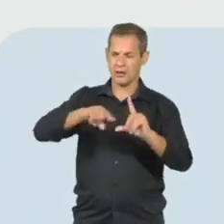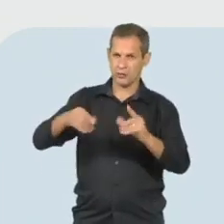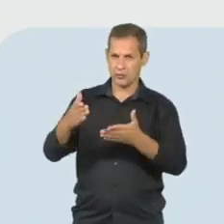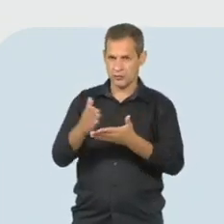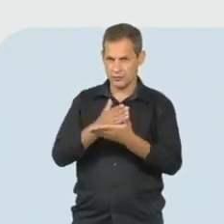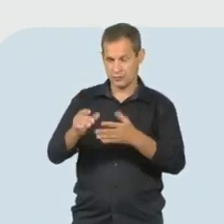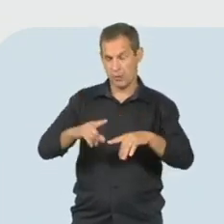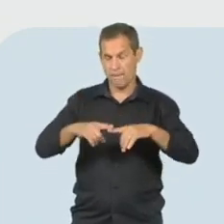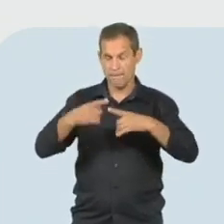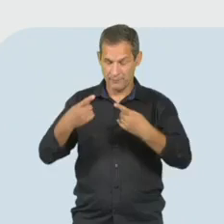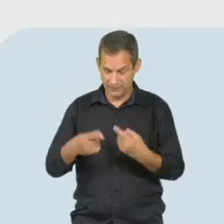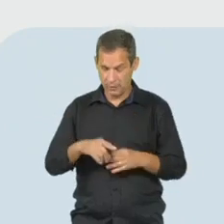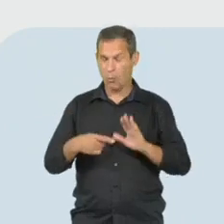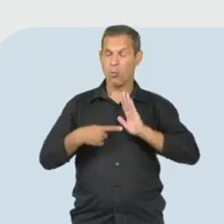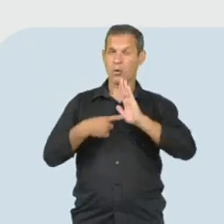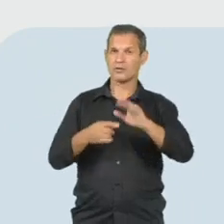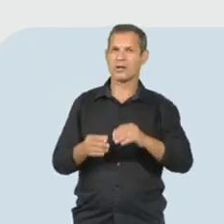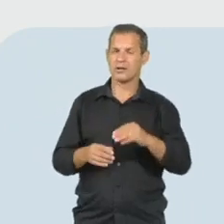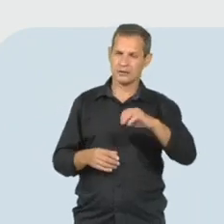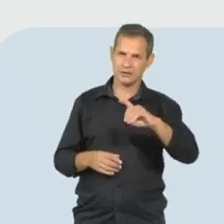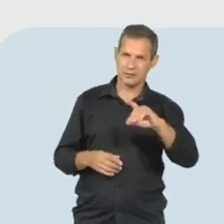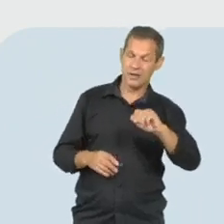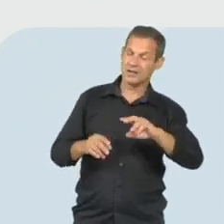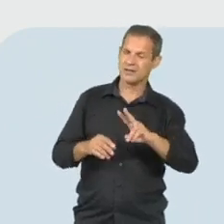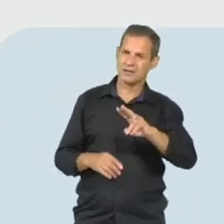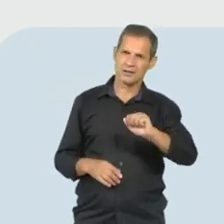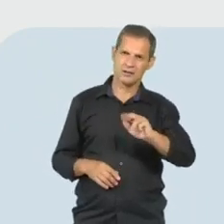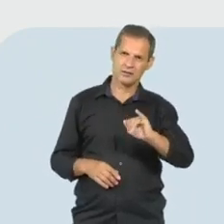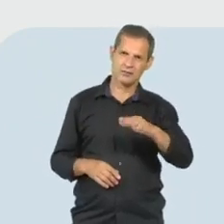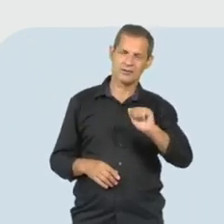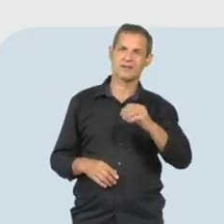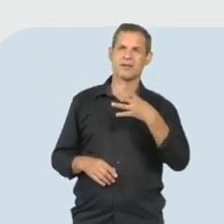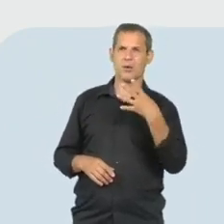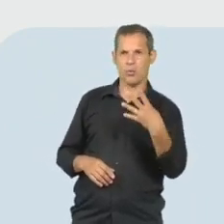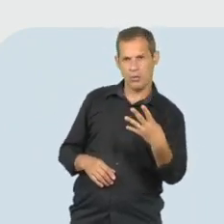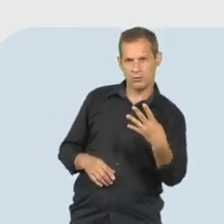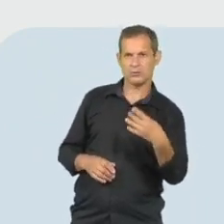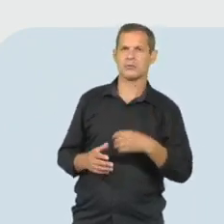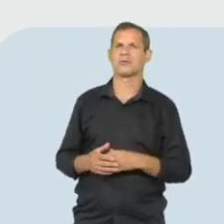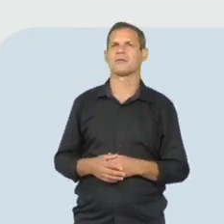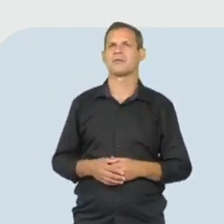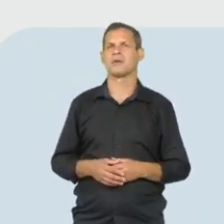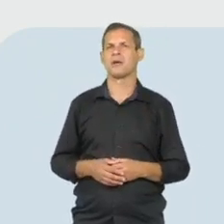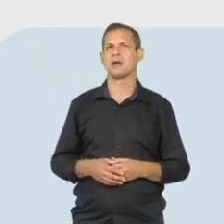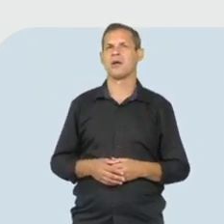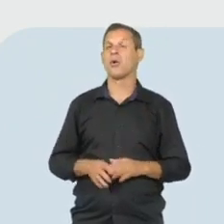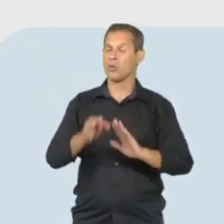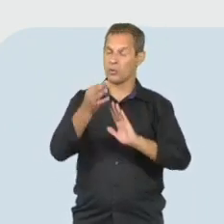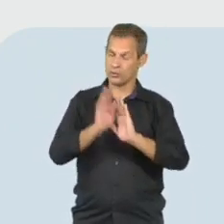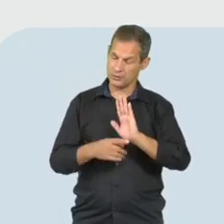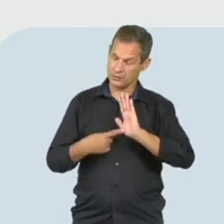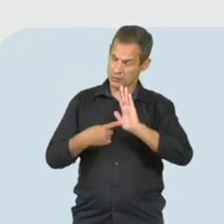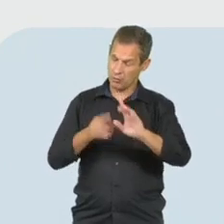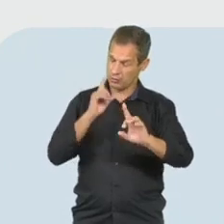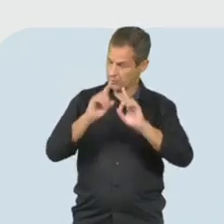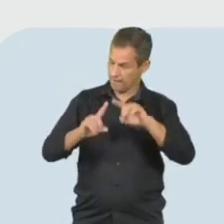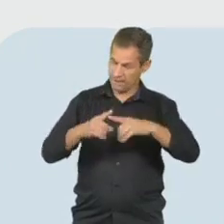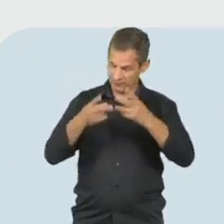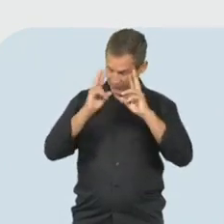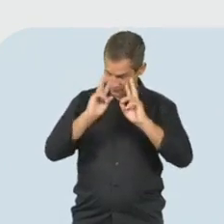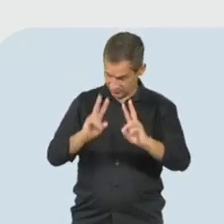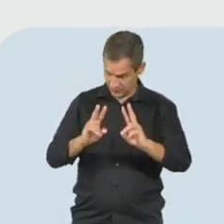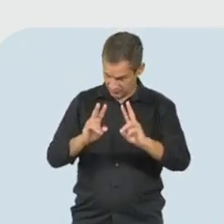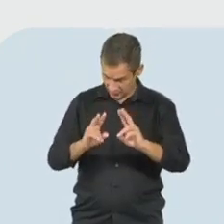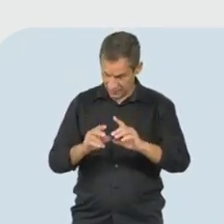distribuição. Está mostrando a nossa média, está dizendo que a variância é 4. Então o enunciado já está dando esse dado.